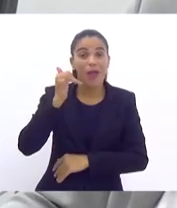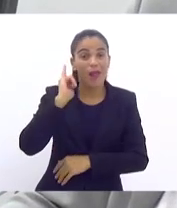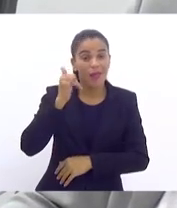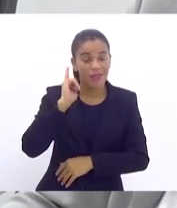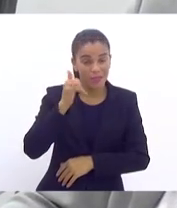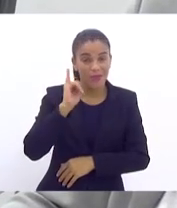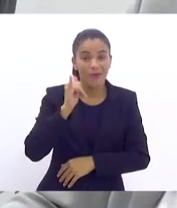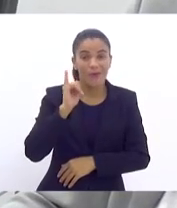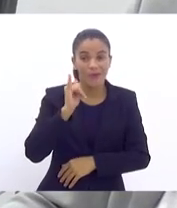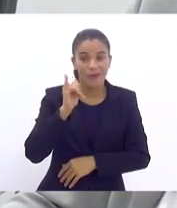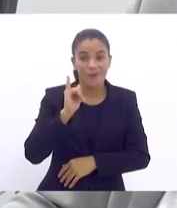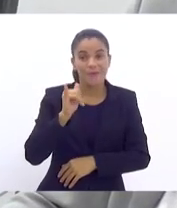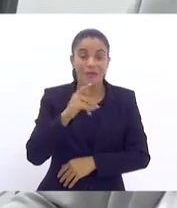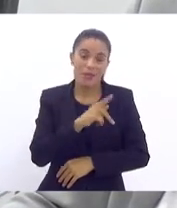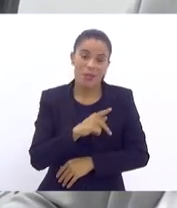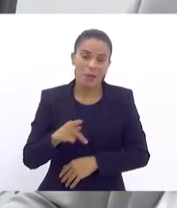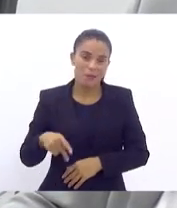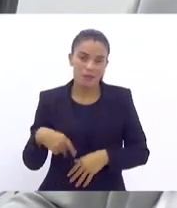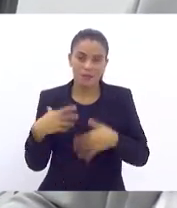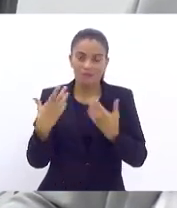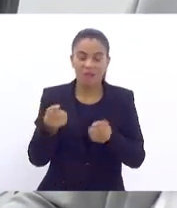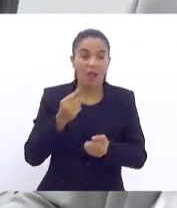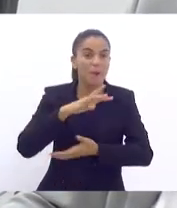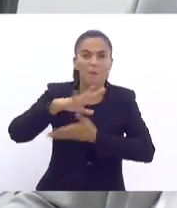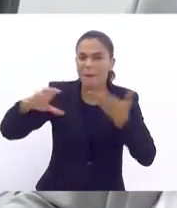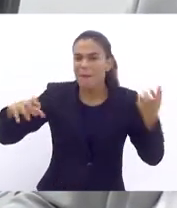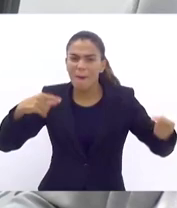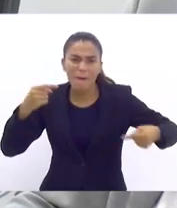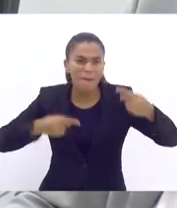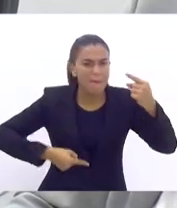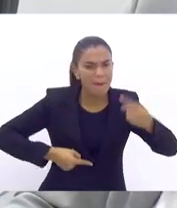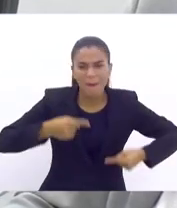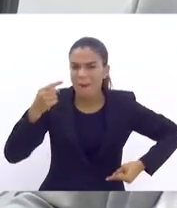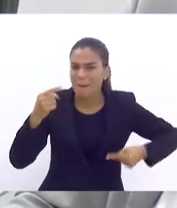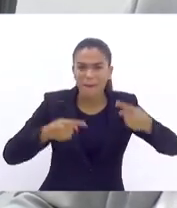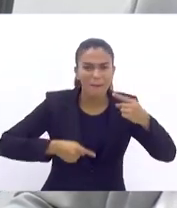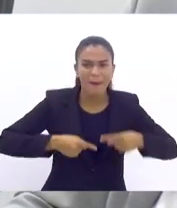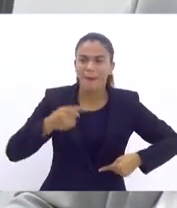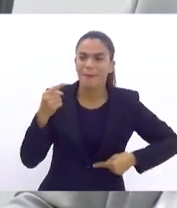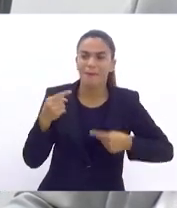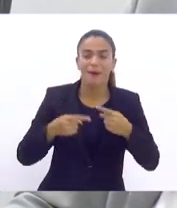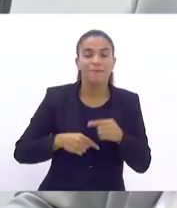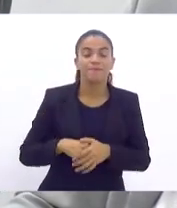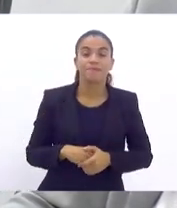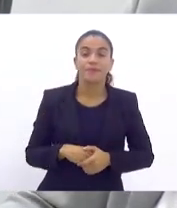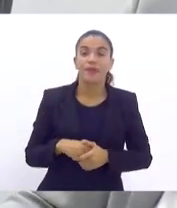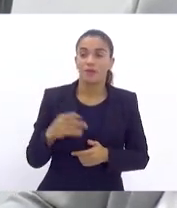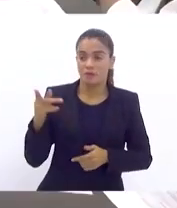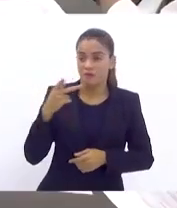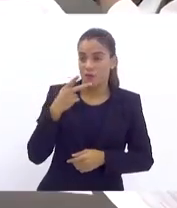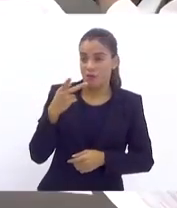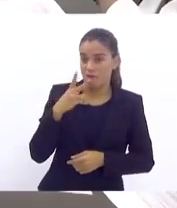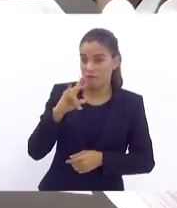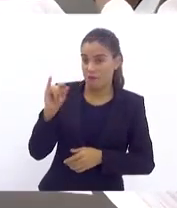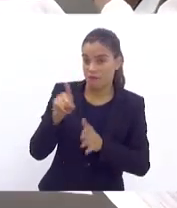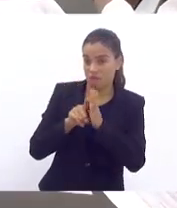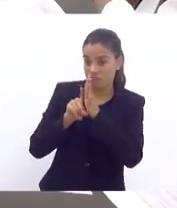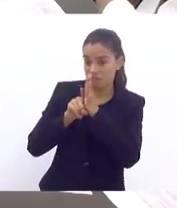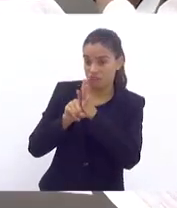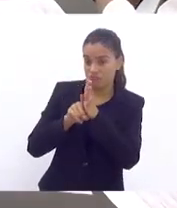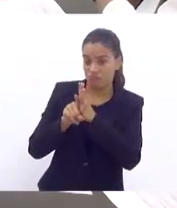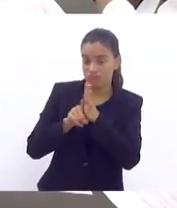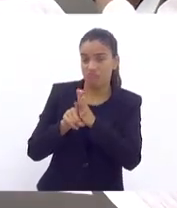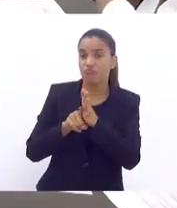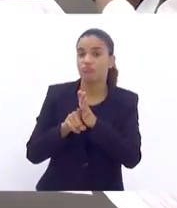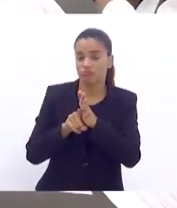E aí o presidente é 14 gerou uma polêmica então inclusive disse que ia consultar os líderes eu acompanhei como